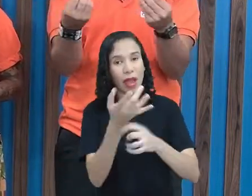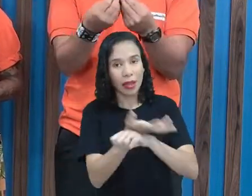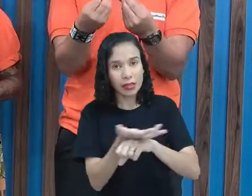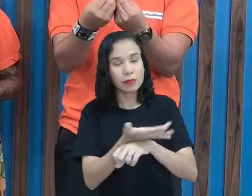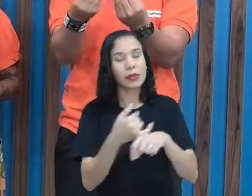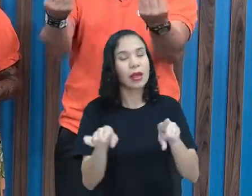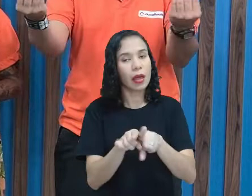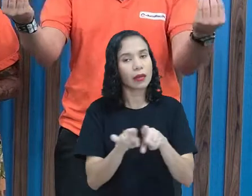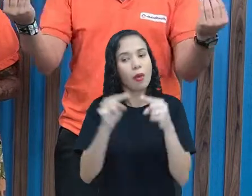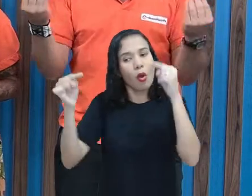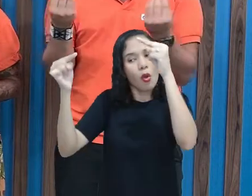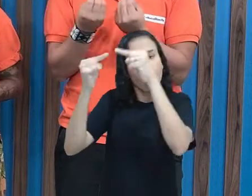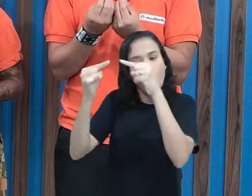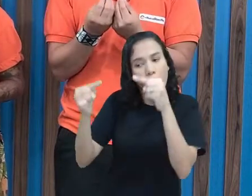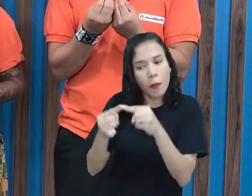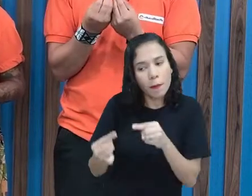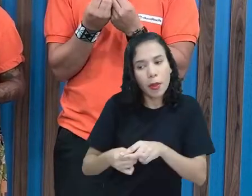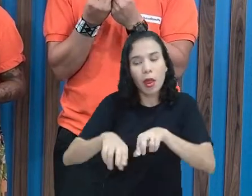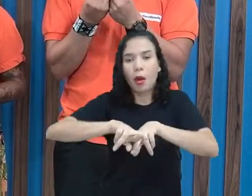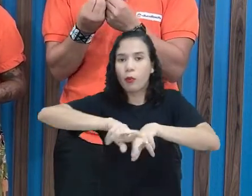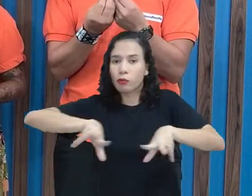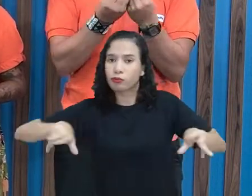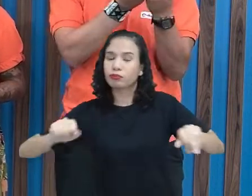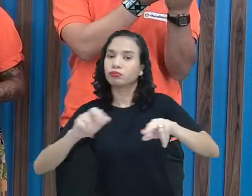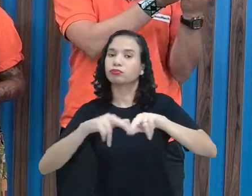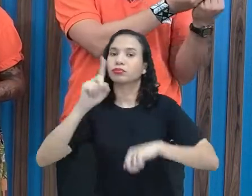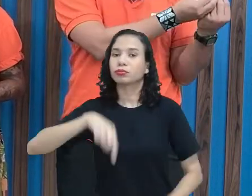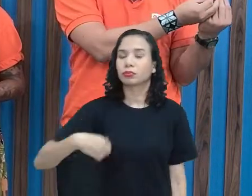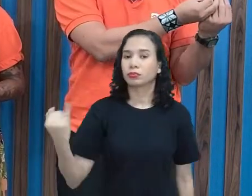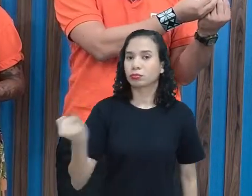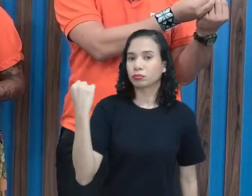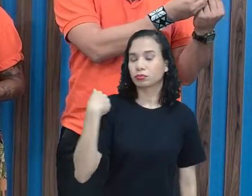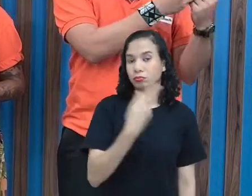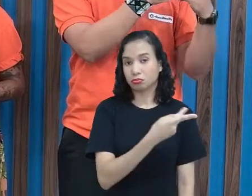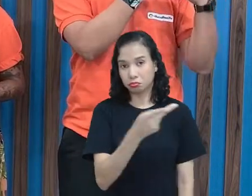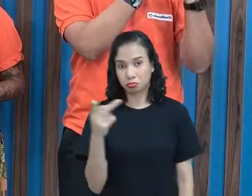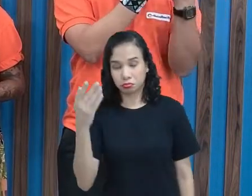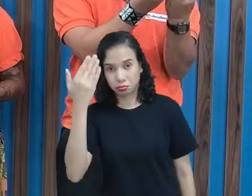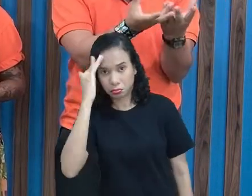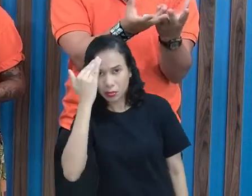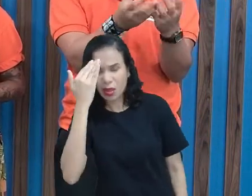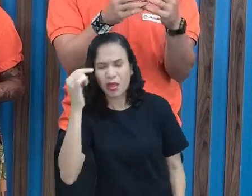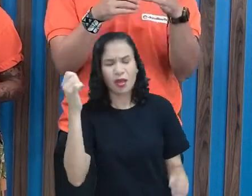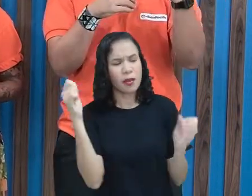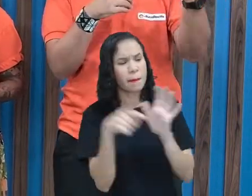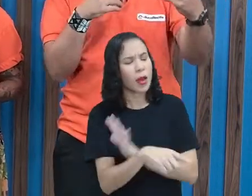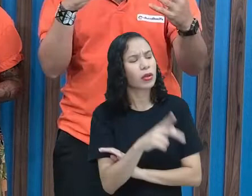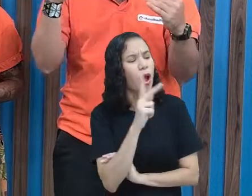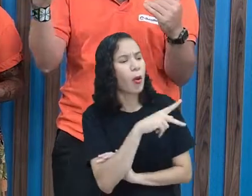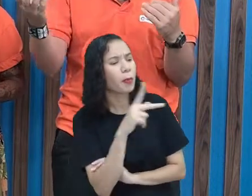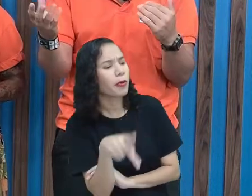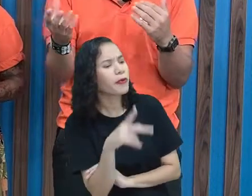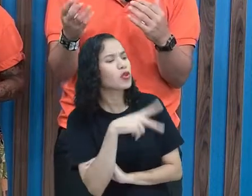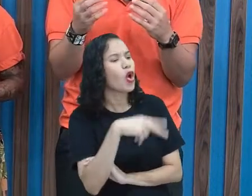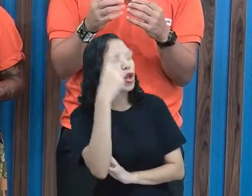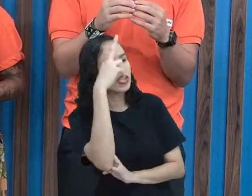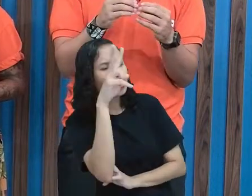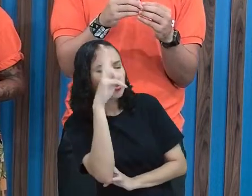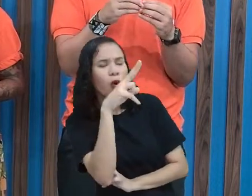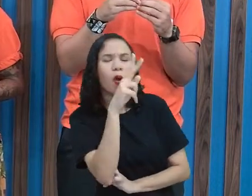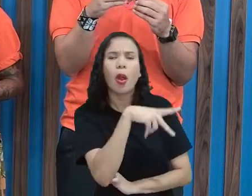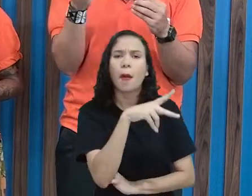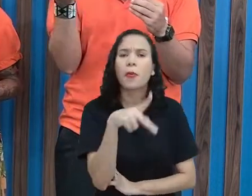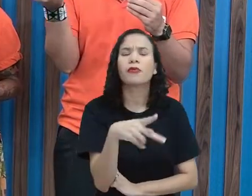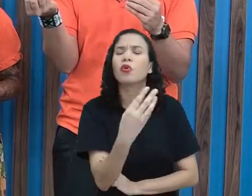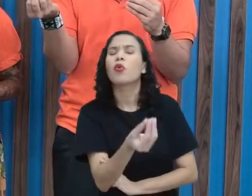também dialoga com outras disciplinas, né? Então, é importante vocês entenderem, né? Perguntarem à professora de História, sua professora, né?